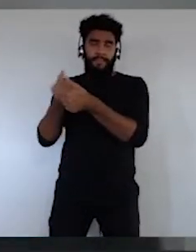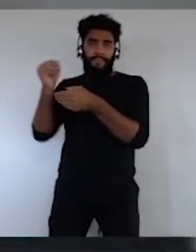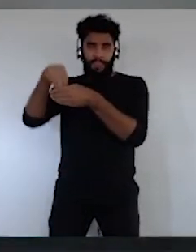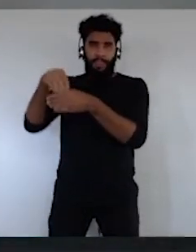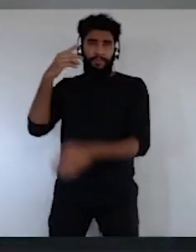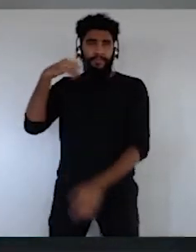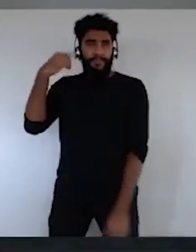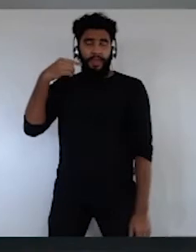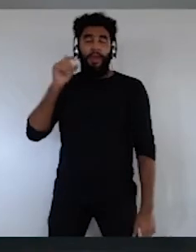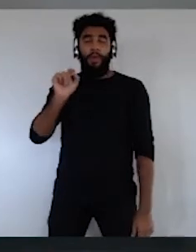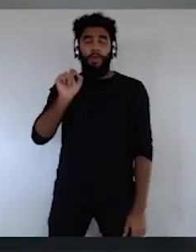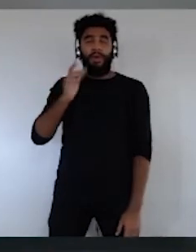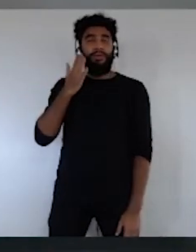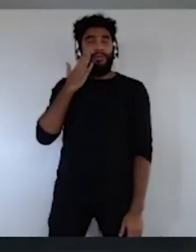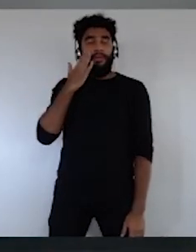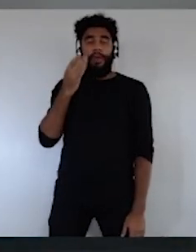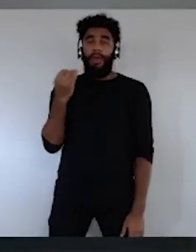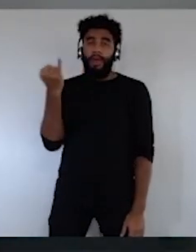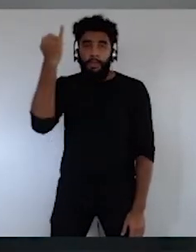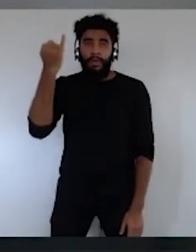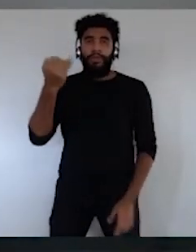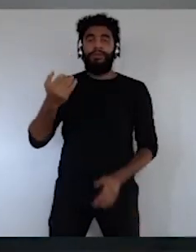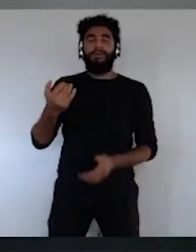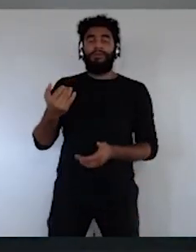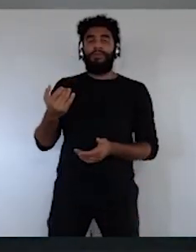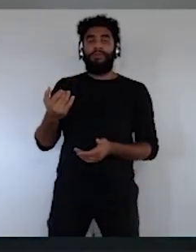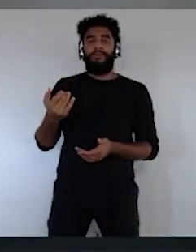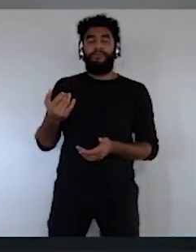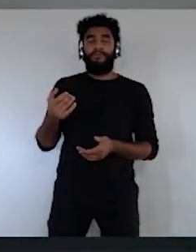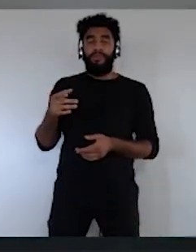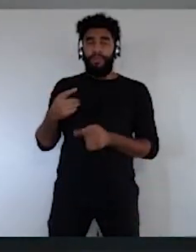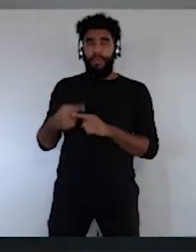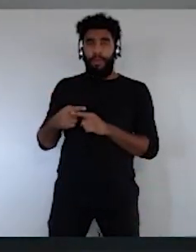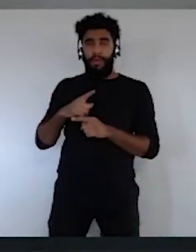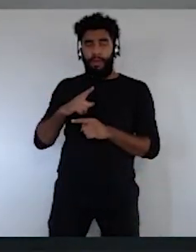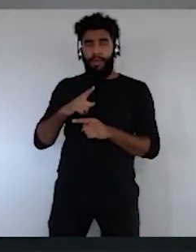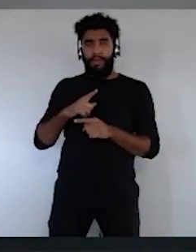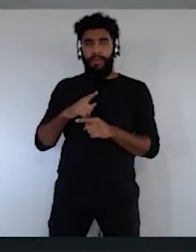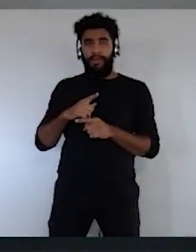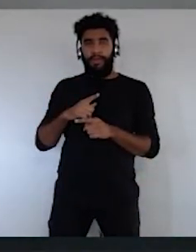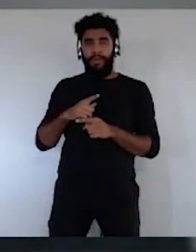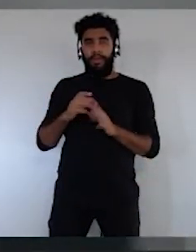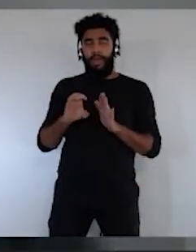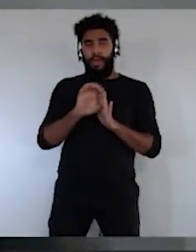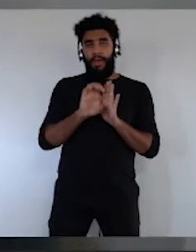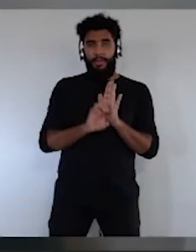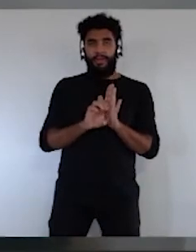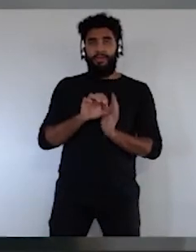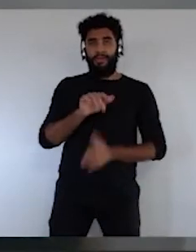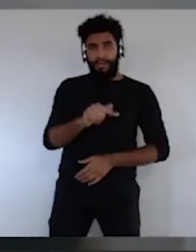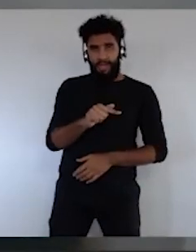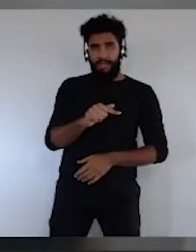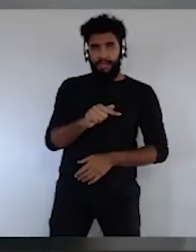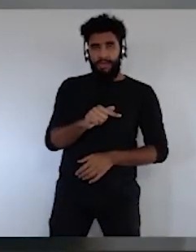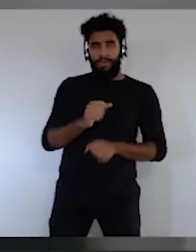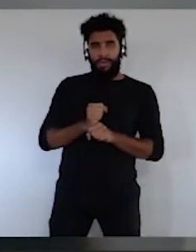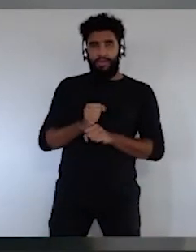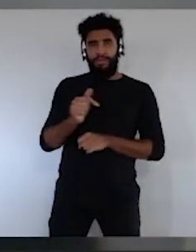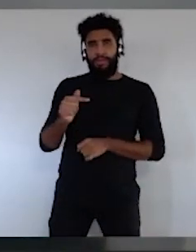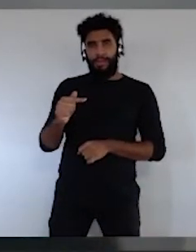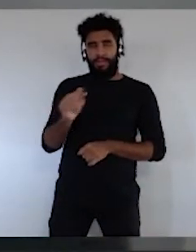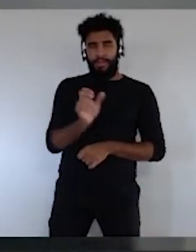ação revisional especial. Essas ações têm os mesmos requisitos de cabimento dos recursos, o que levou alguns